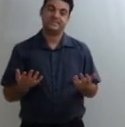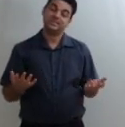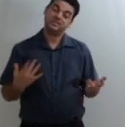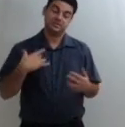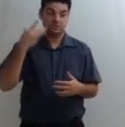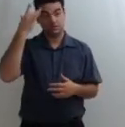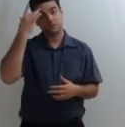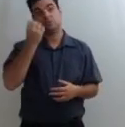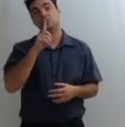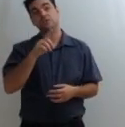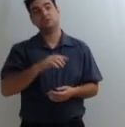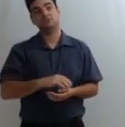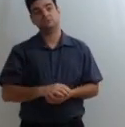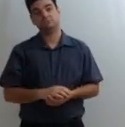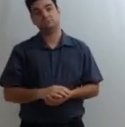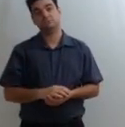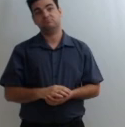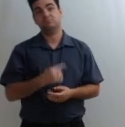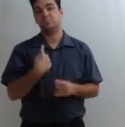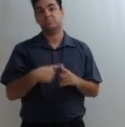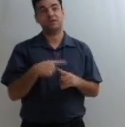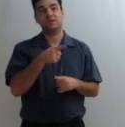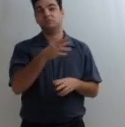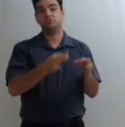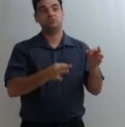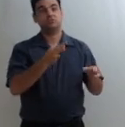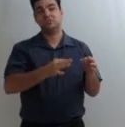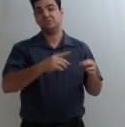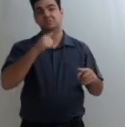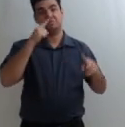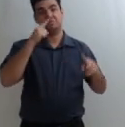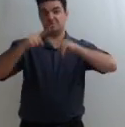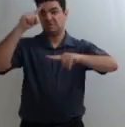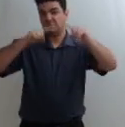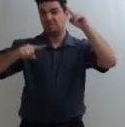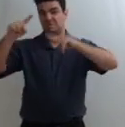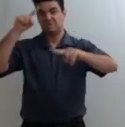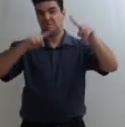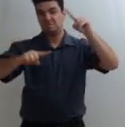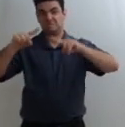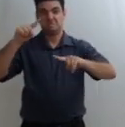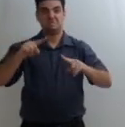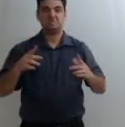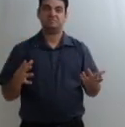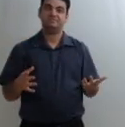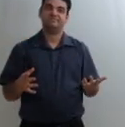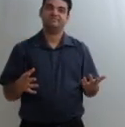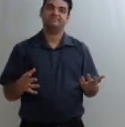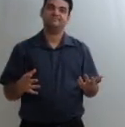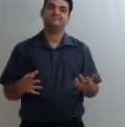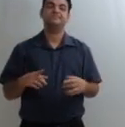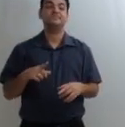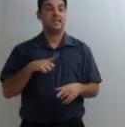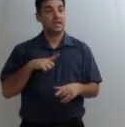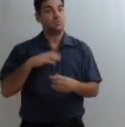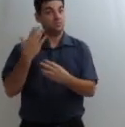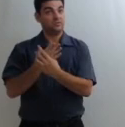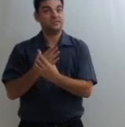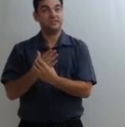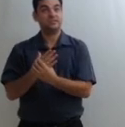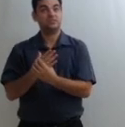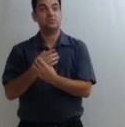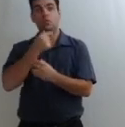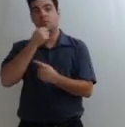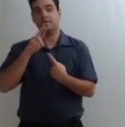E peço, excelências, venha aqui, para citar, inclusive, um precedente do ministro Nef Cordeiro nesse